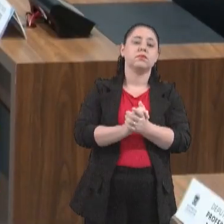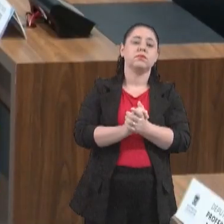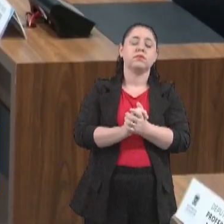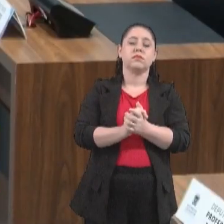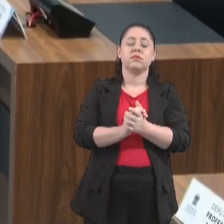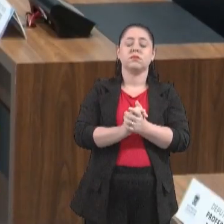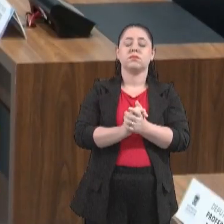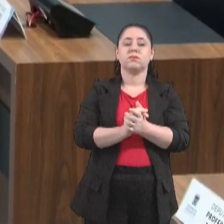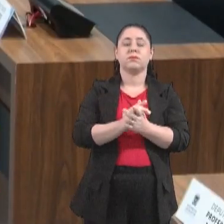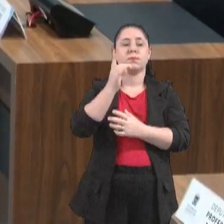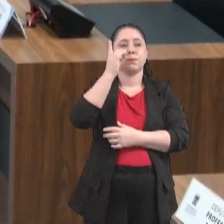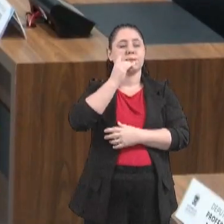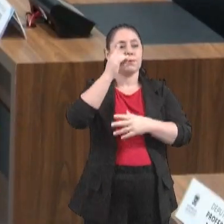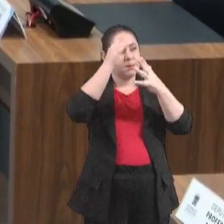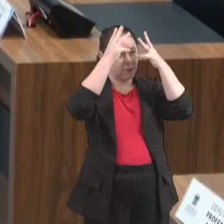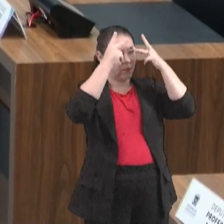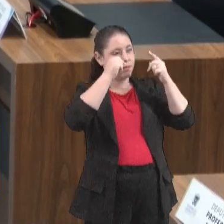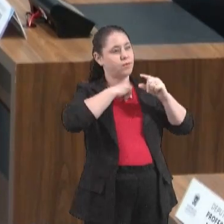essa sua